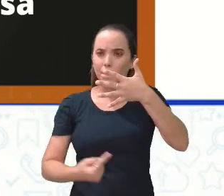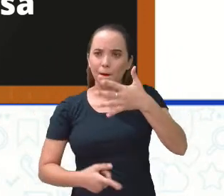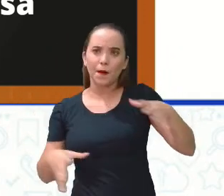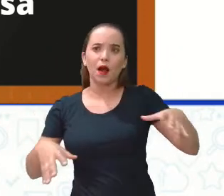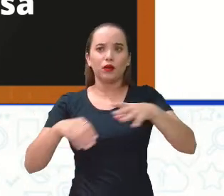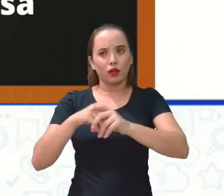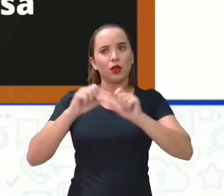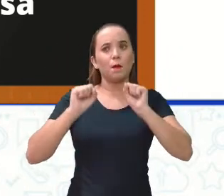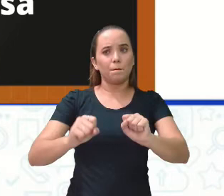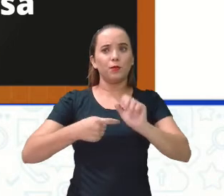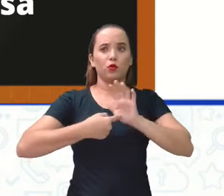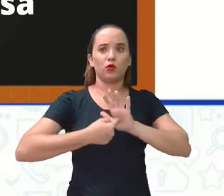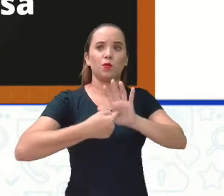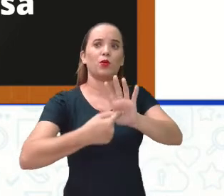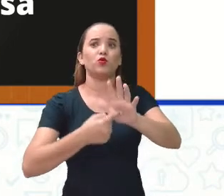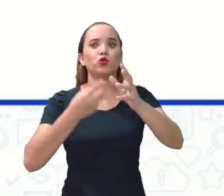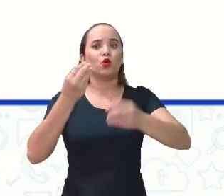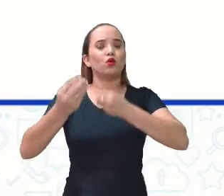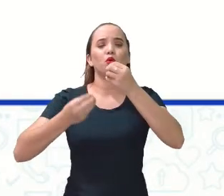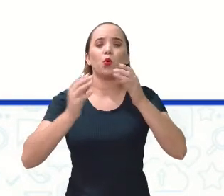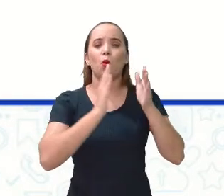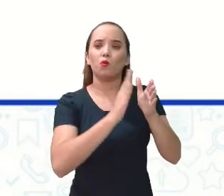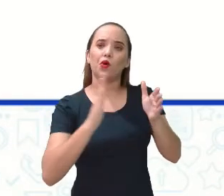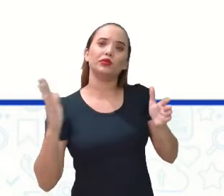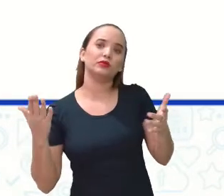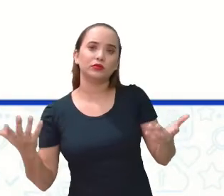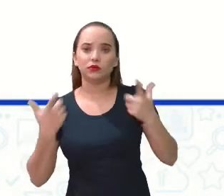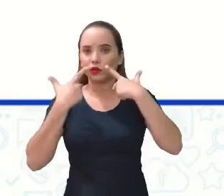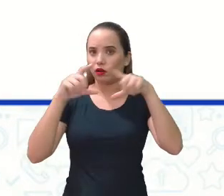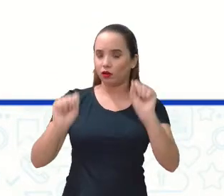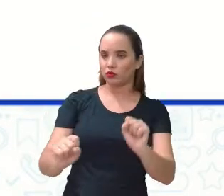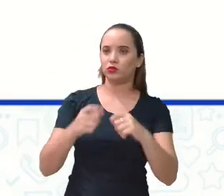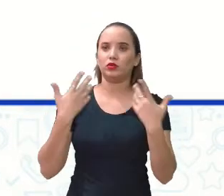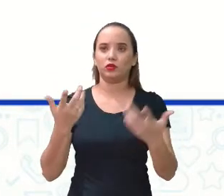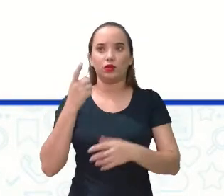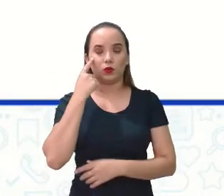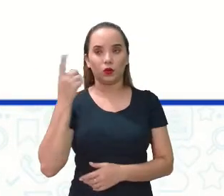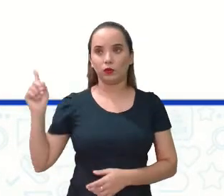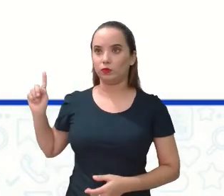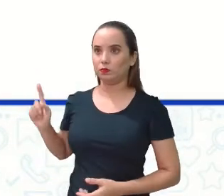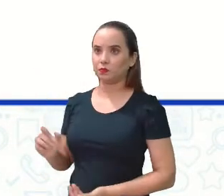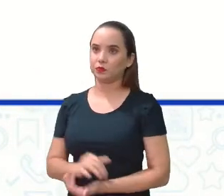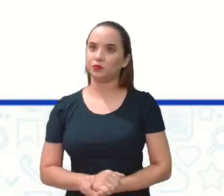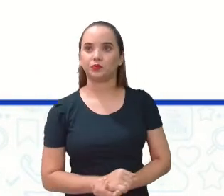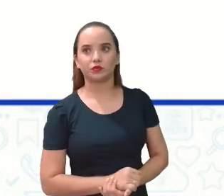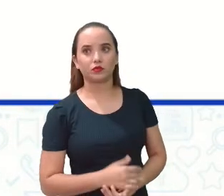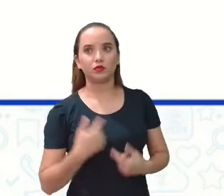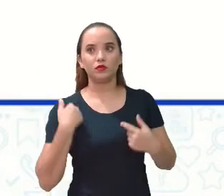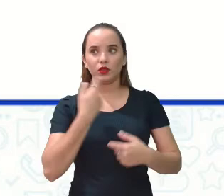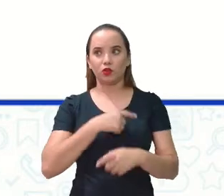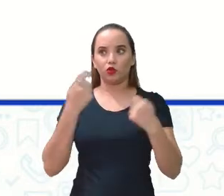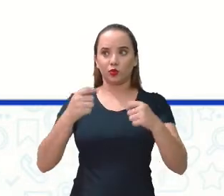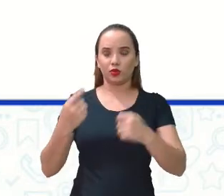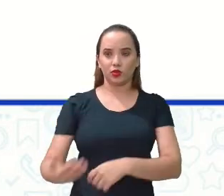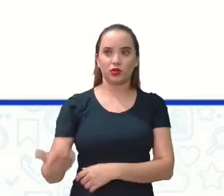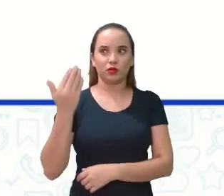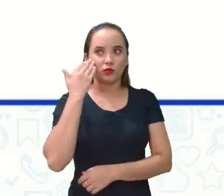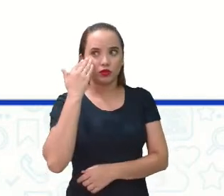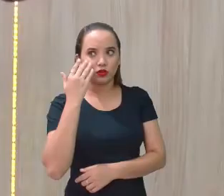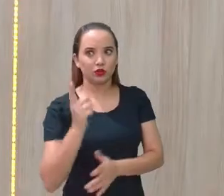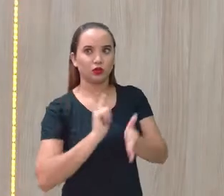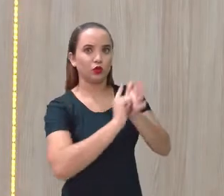podem indiciar essa ordenação. Então, é o seguinte, meu povo, presta atenção. Nós precisamos identificar o gênero,